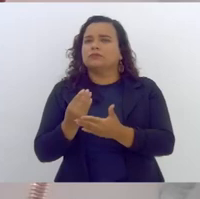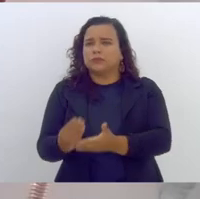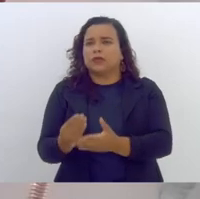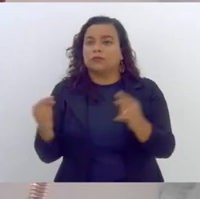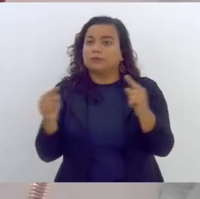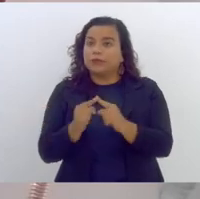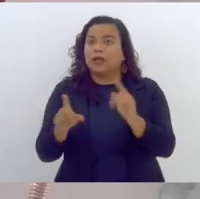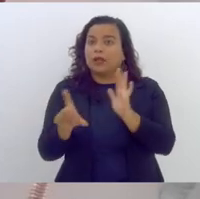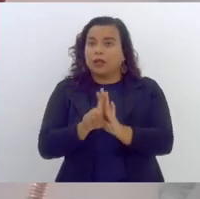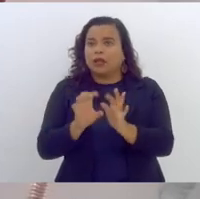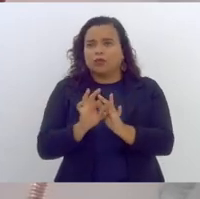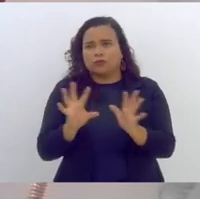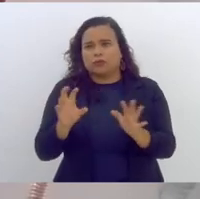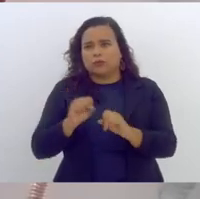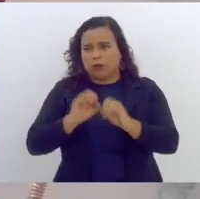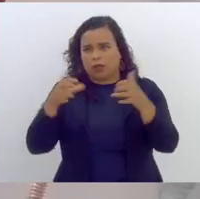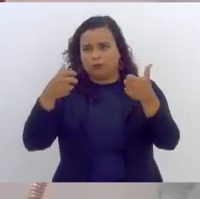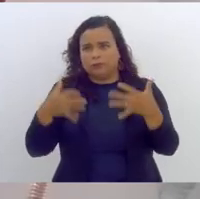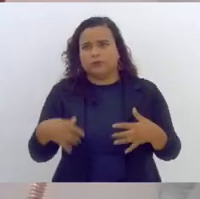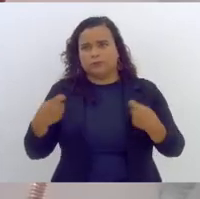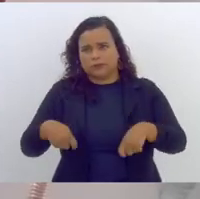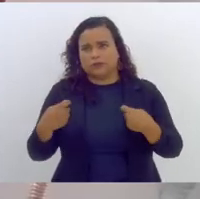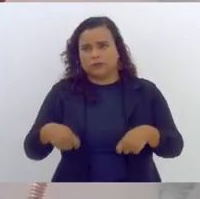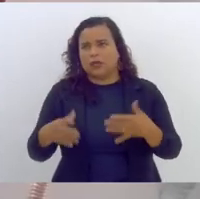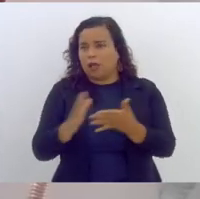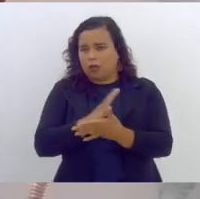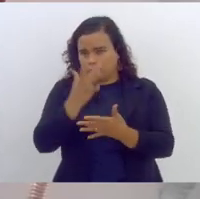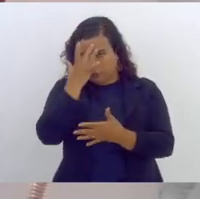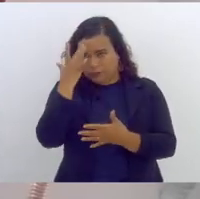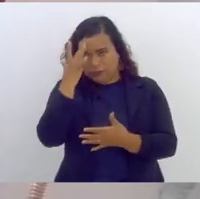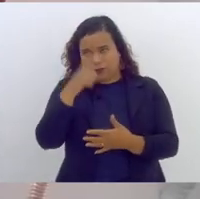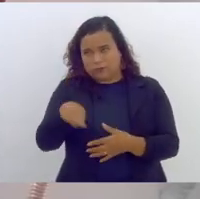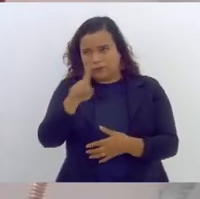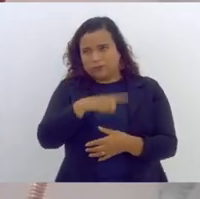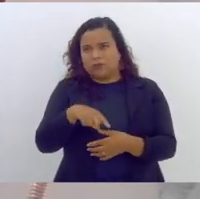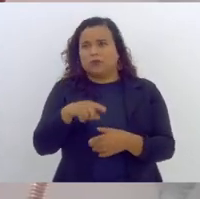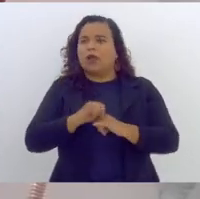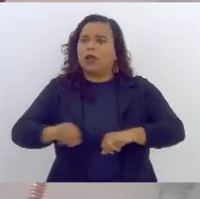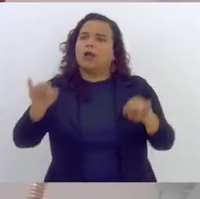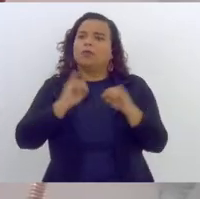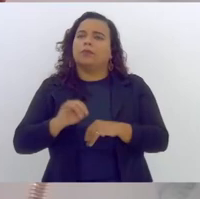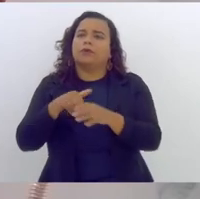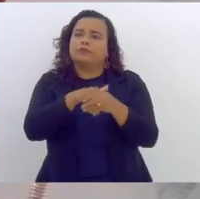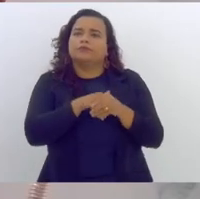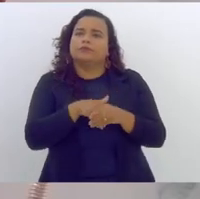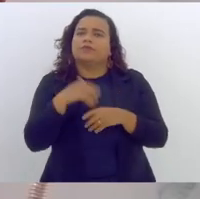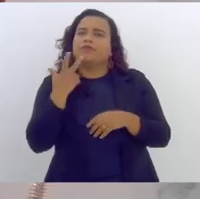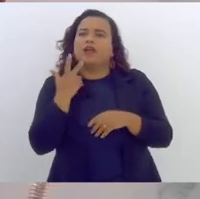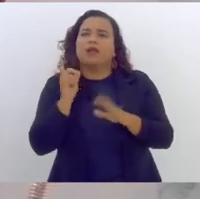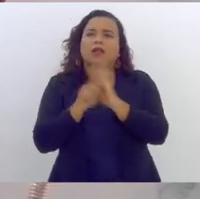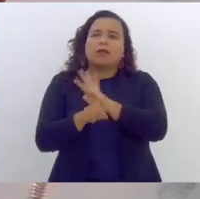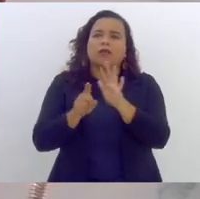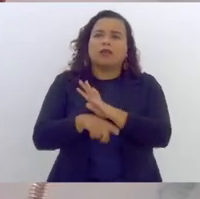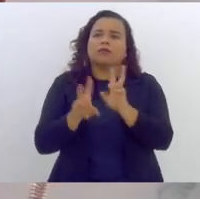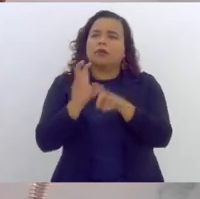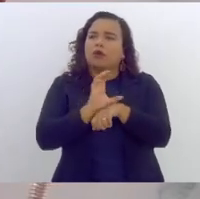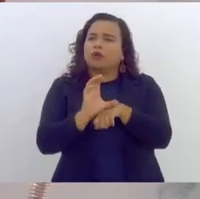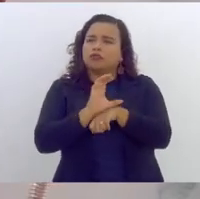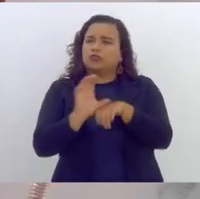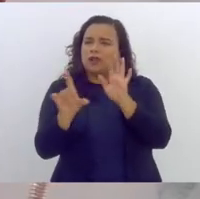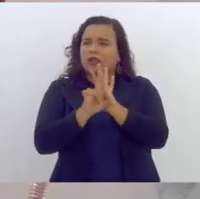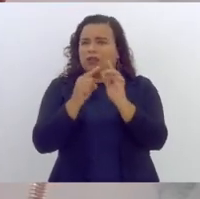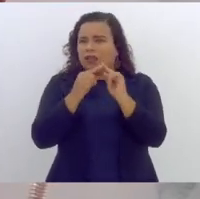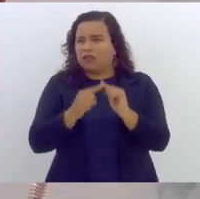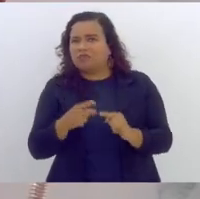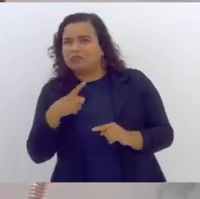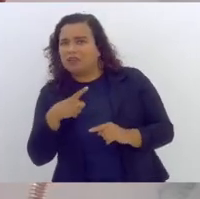autorizativa então só para deixar claro alguns gaiatos em plena campanha eleitoral questionaram a constitucionalidade de uma lei